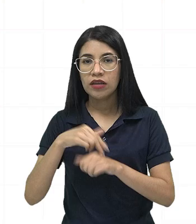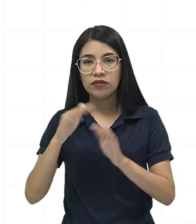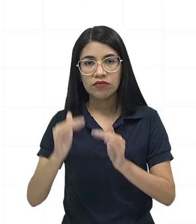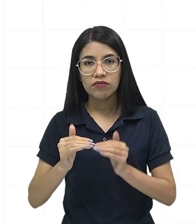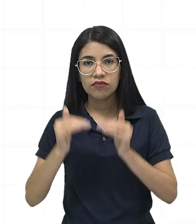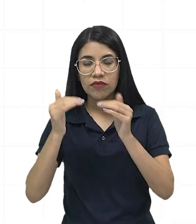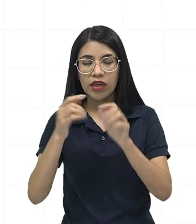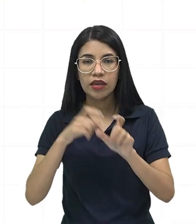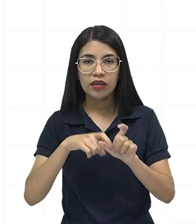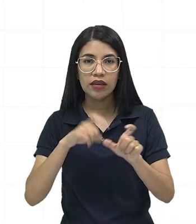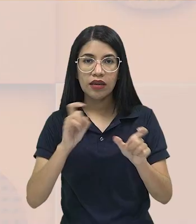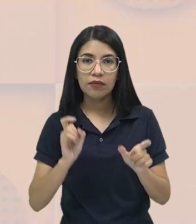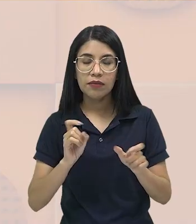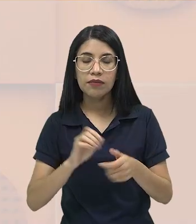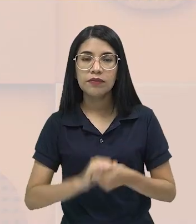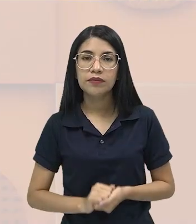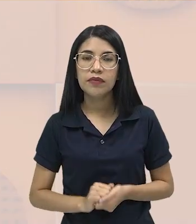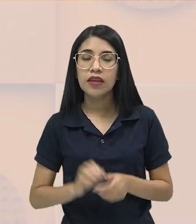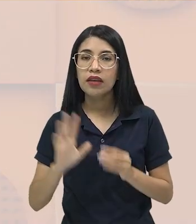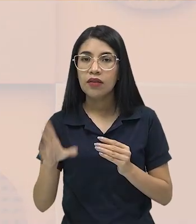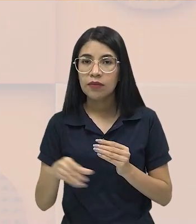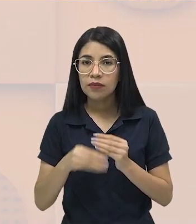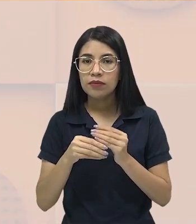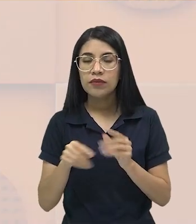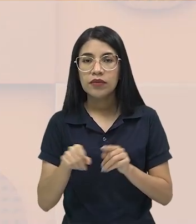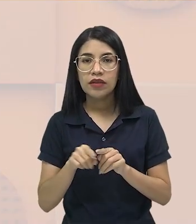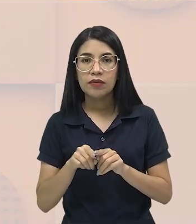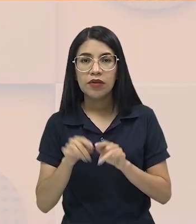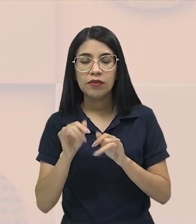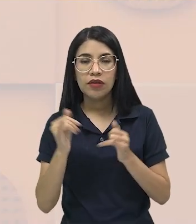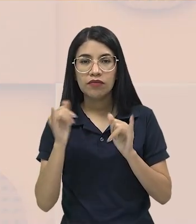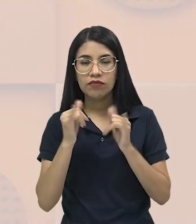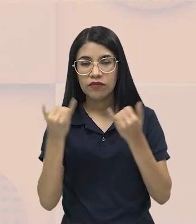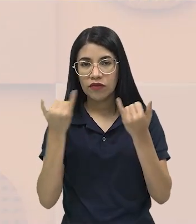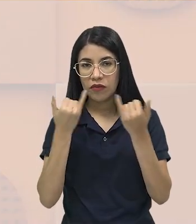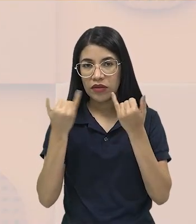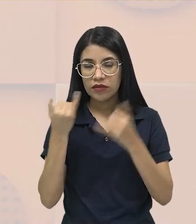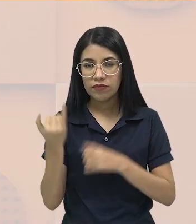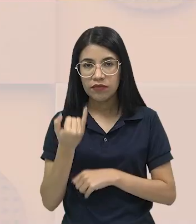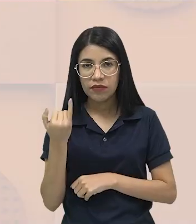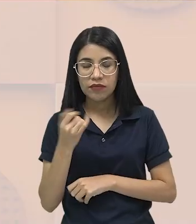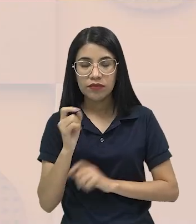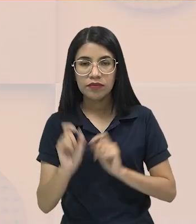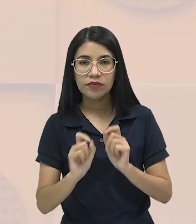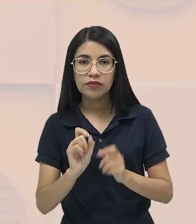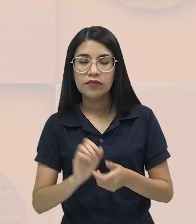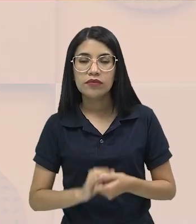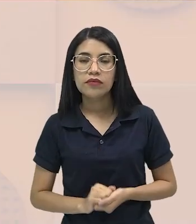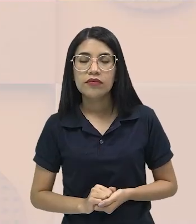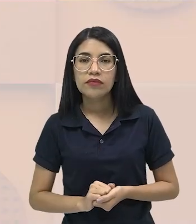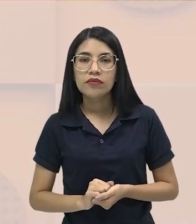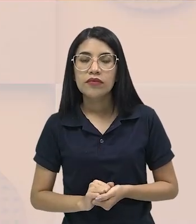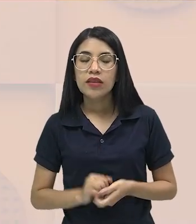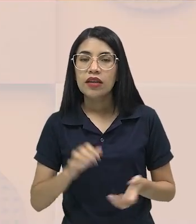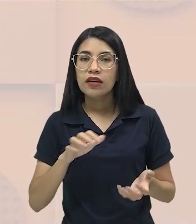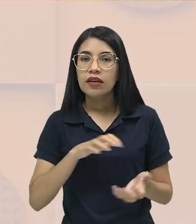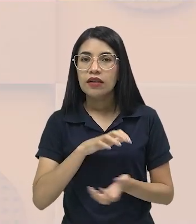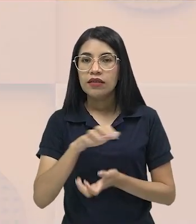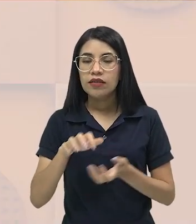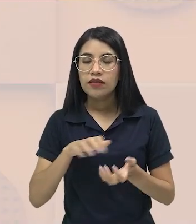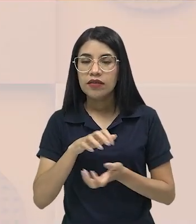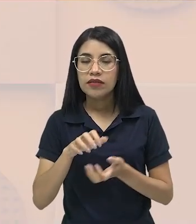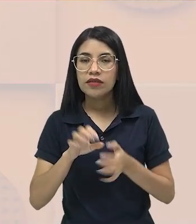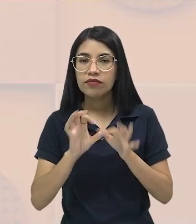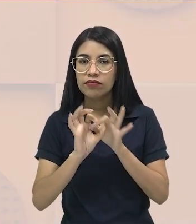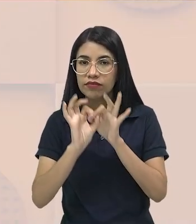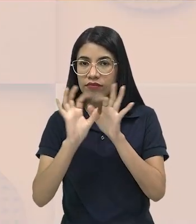e independente. E só mais um lembrete para vocês, uma informação que é bem importante, que a Revolução Liberal do